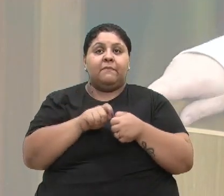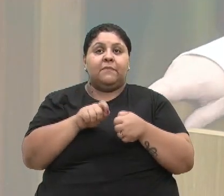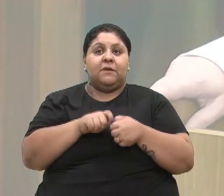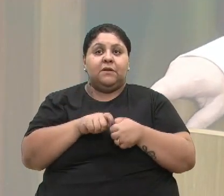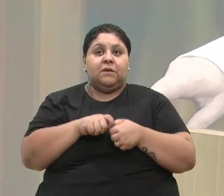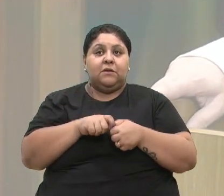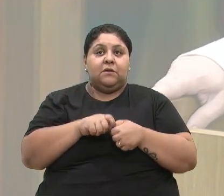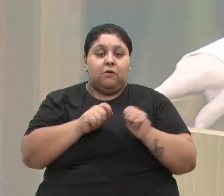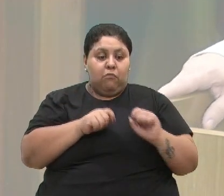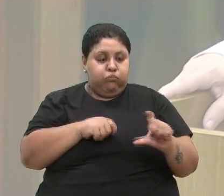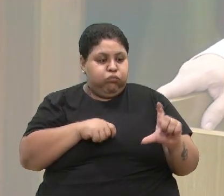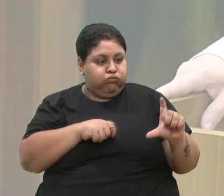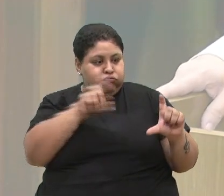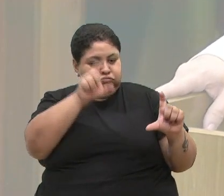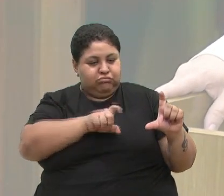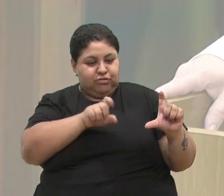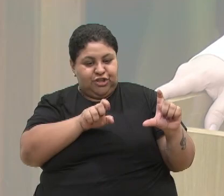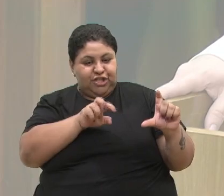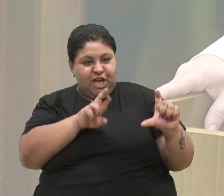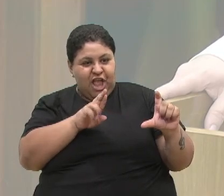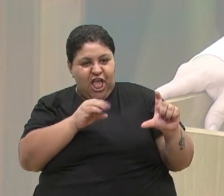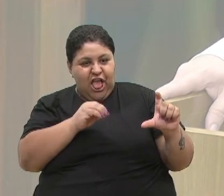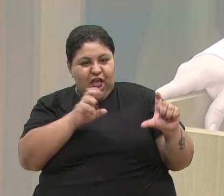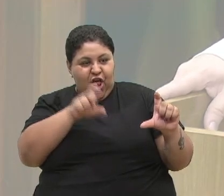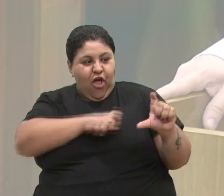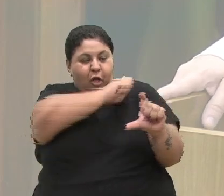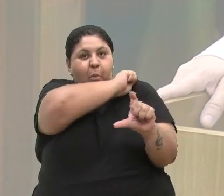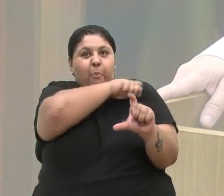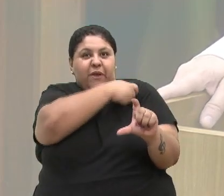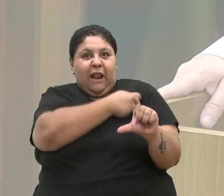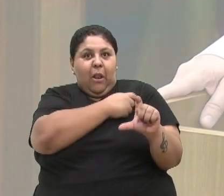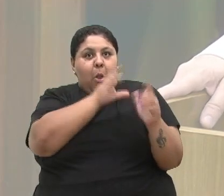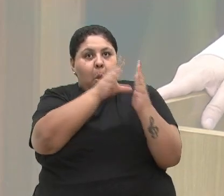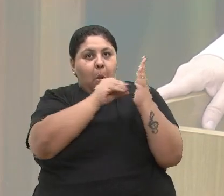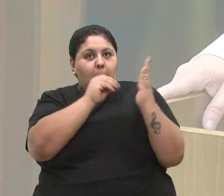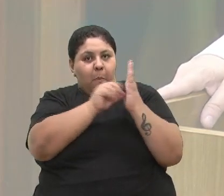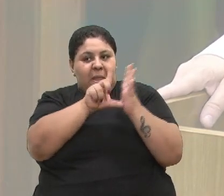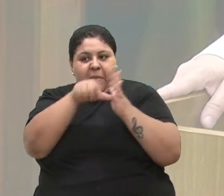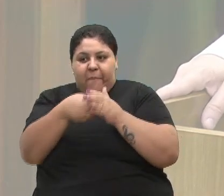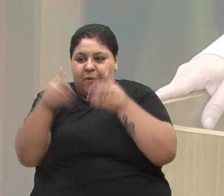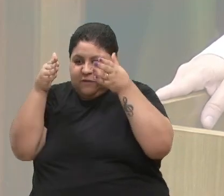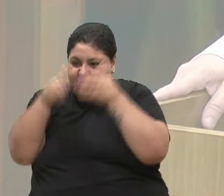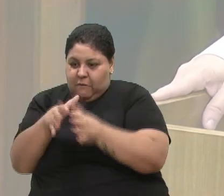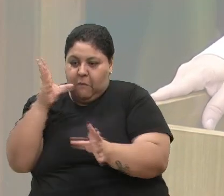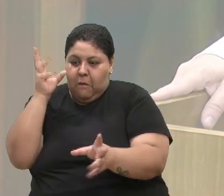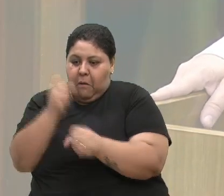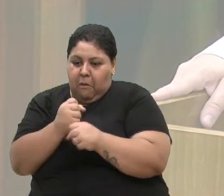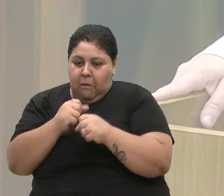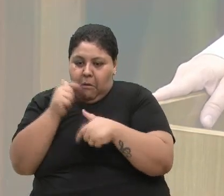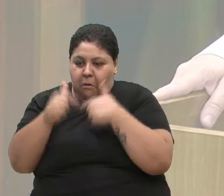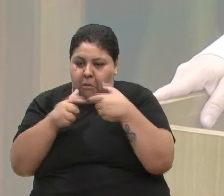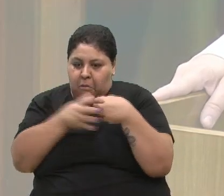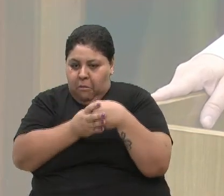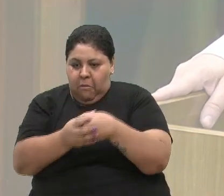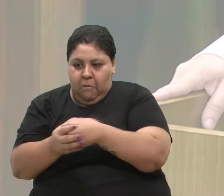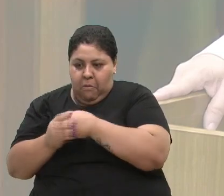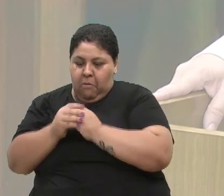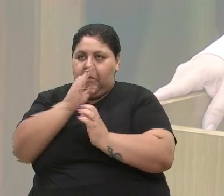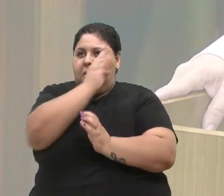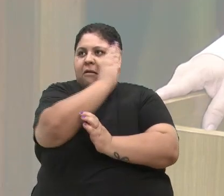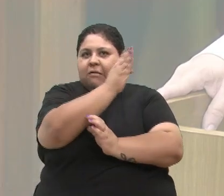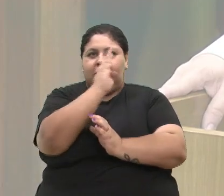xerox de trabalho para os alunos fazer as cópias para depois de estudar, fazer o resumo, trabalho em grupo, trabalho na